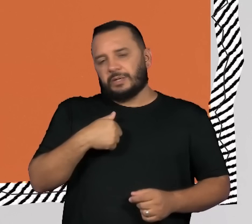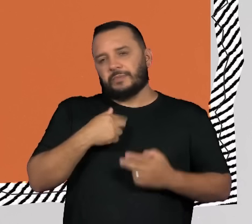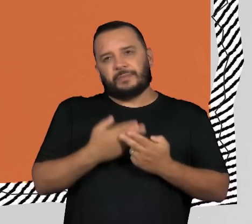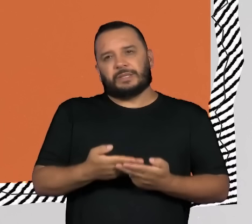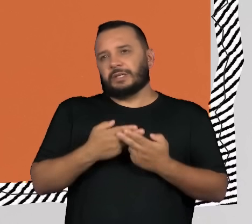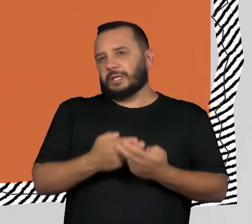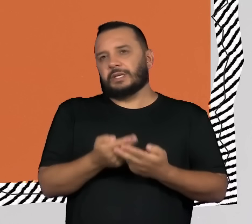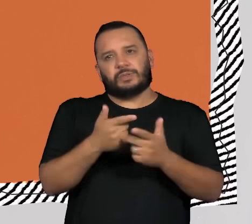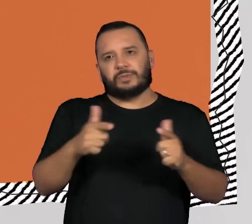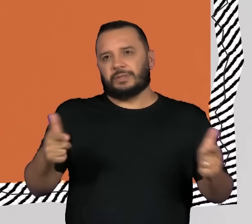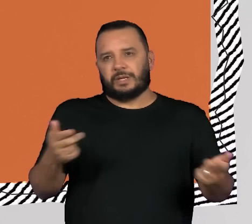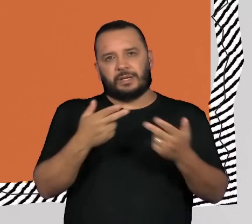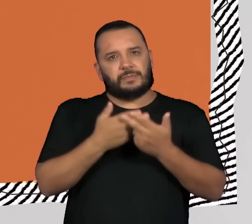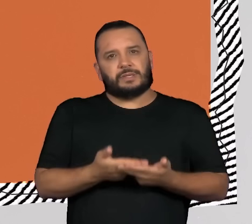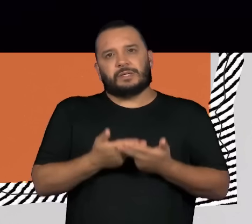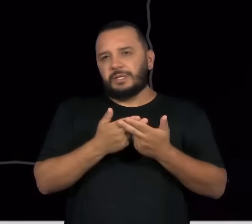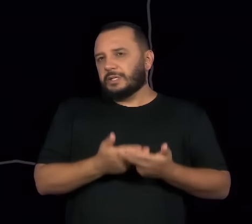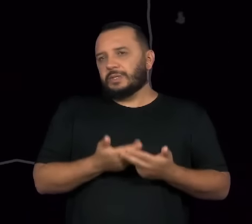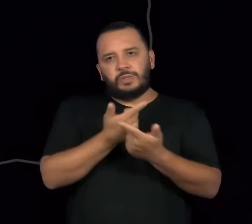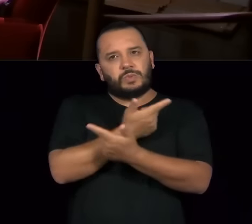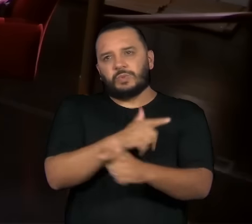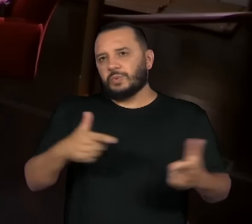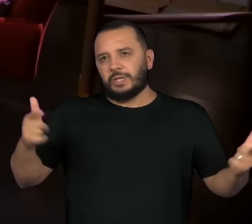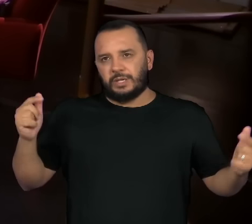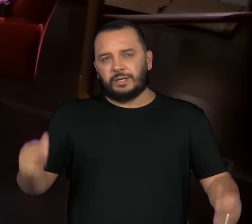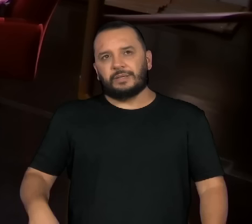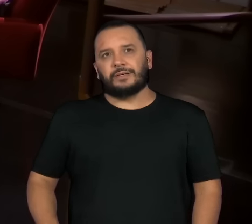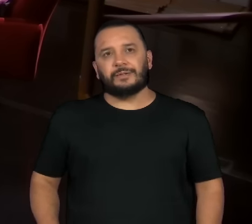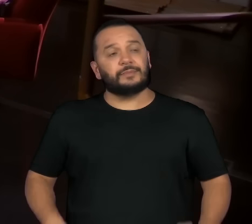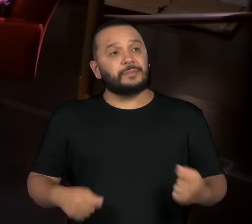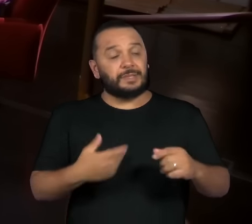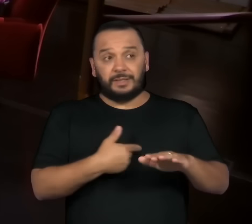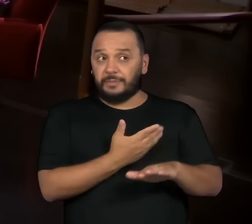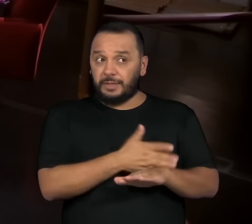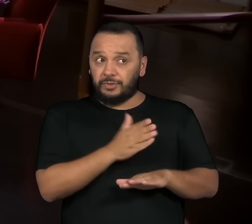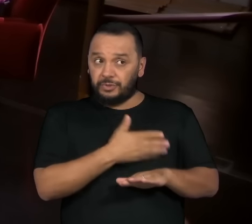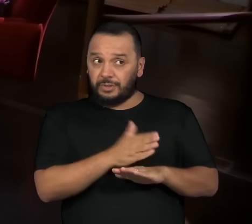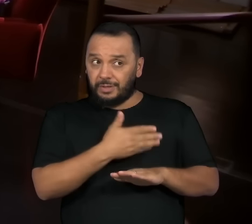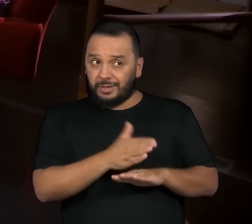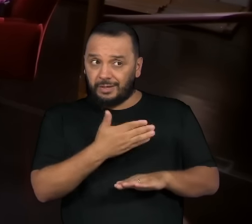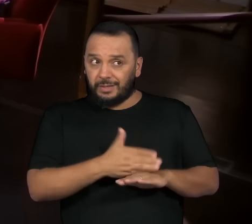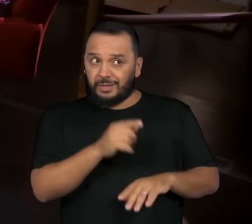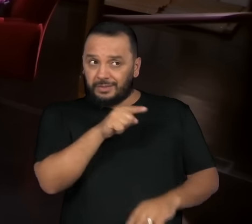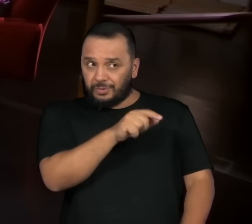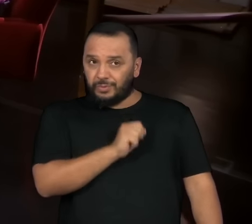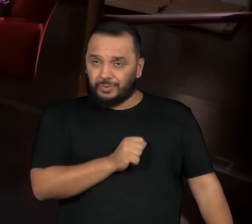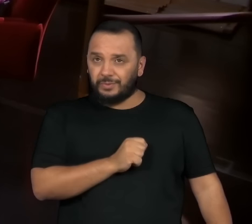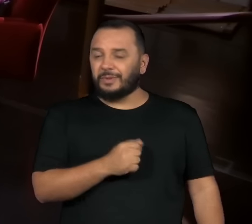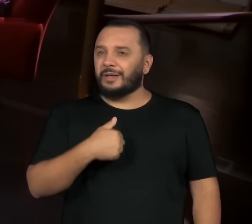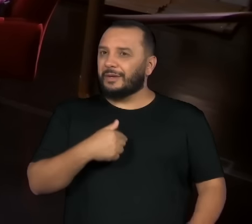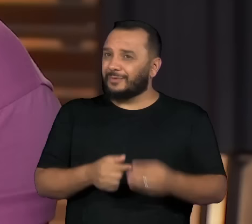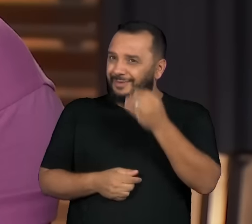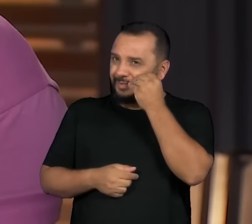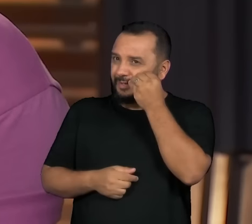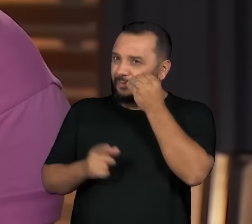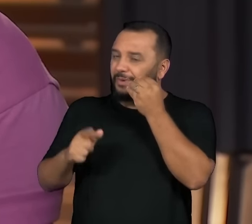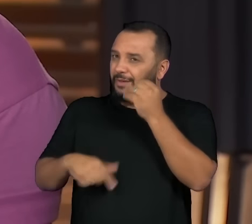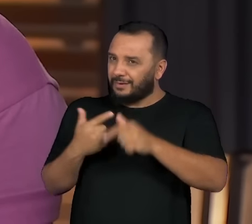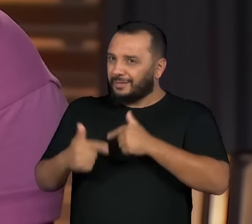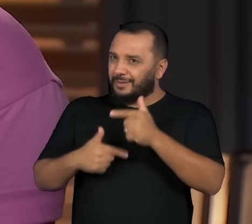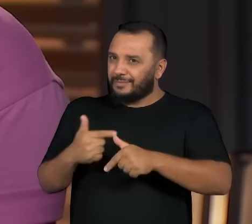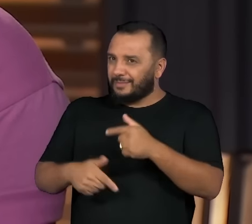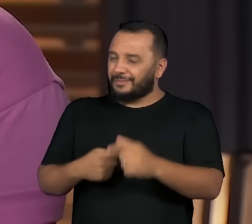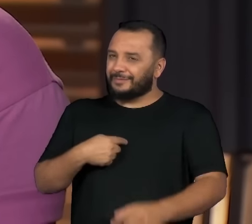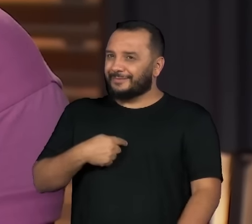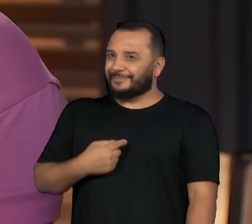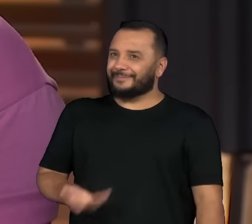Tô sem paciência. Temos que praticar esse negócio aí, hein? Exato. Eu tento. É esse o trabalho que a pessoa faz. Porque